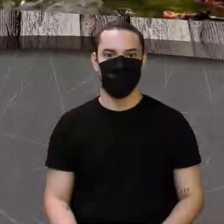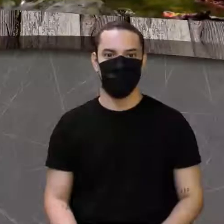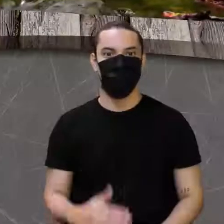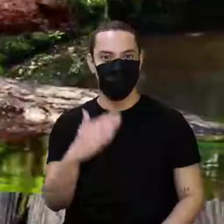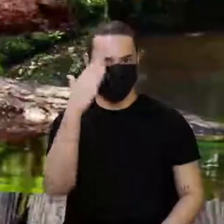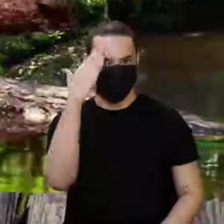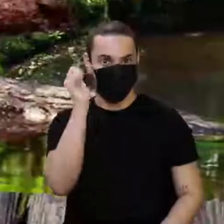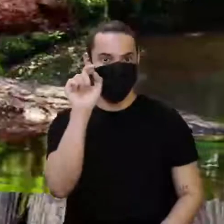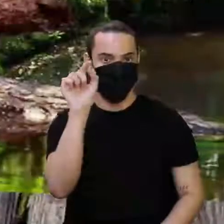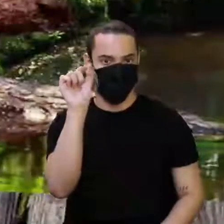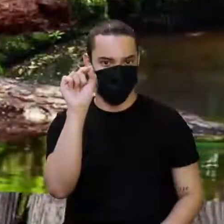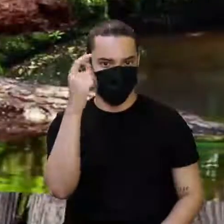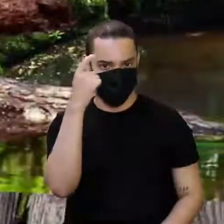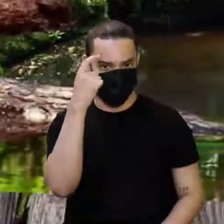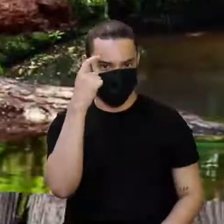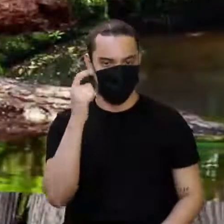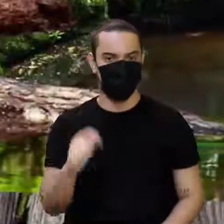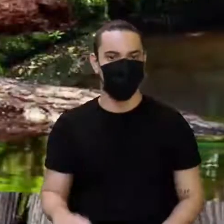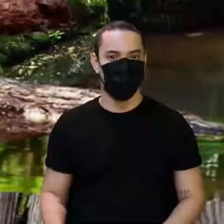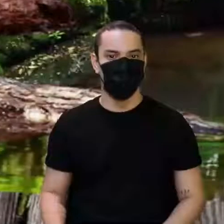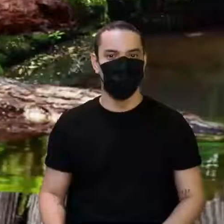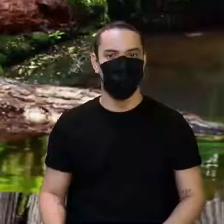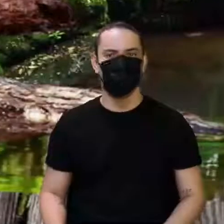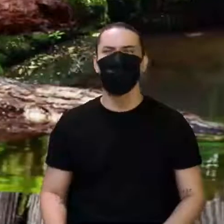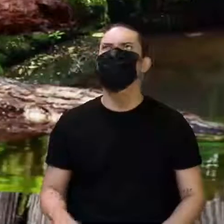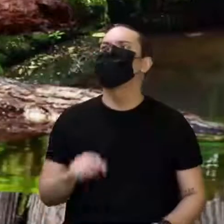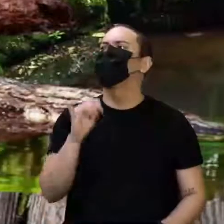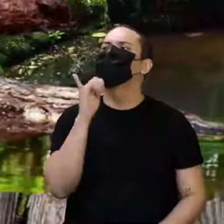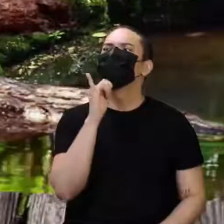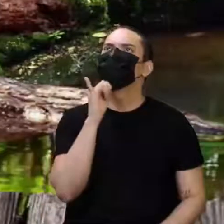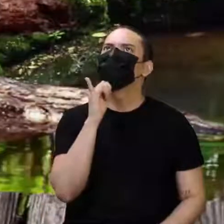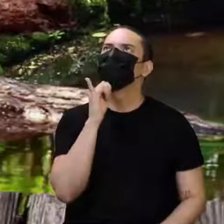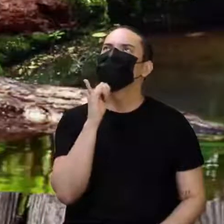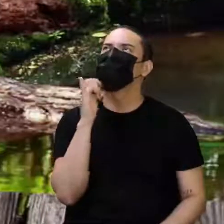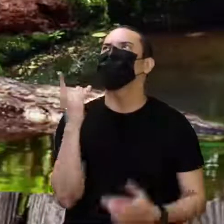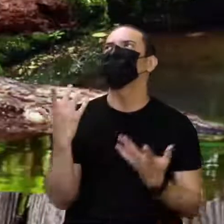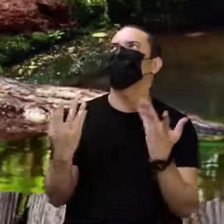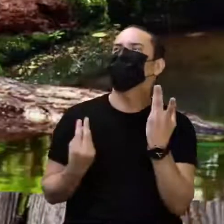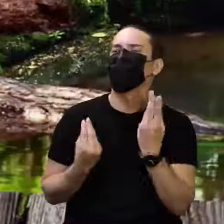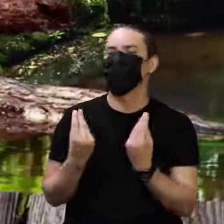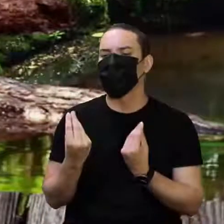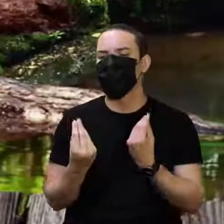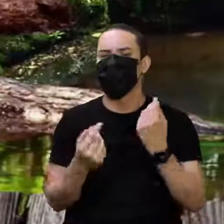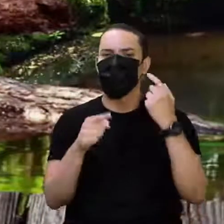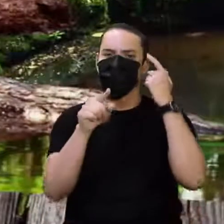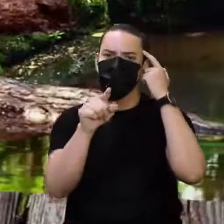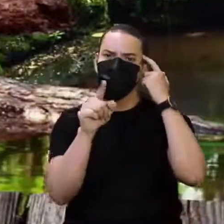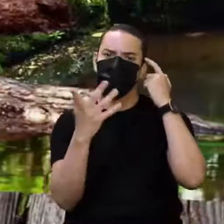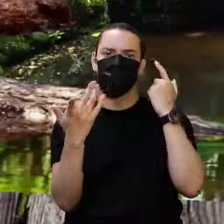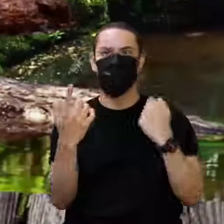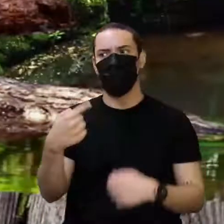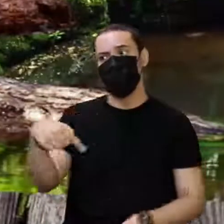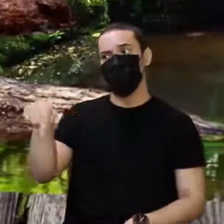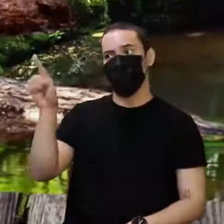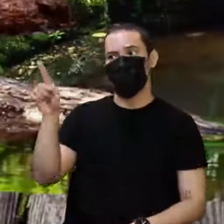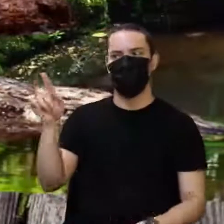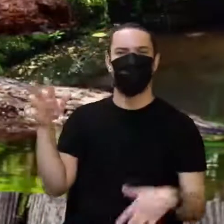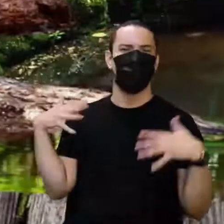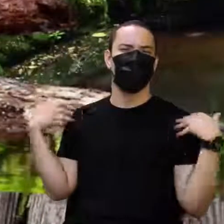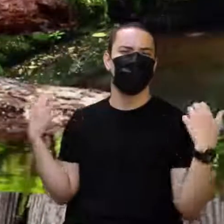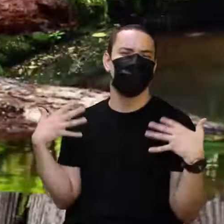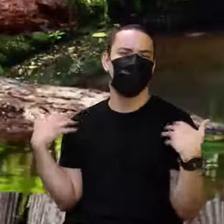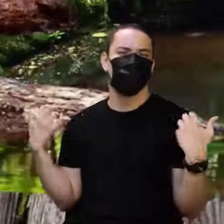Sabe o que eu pensei agora? Tem aquela situação que você saiu para dar uma passeada,